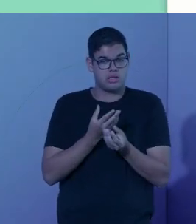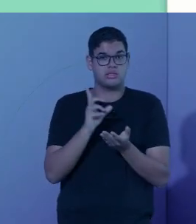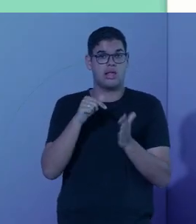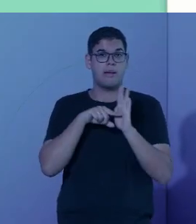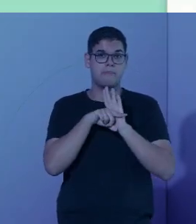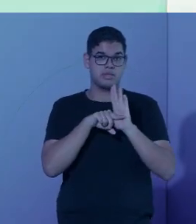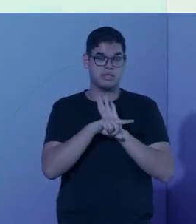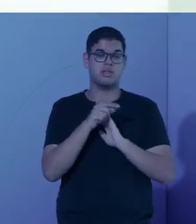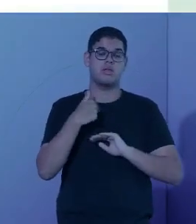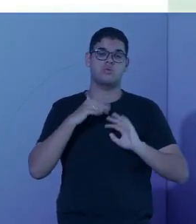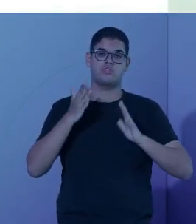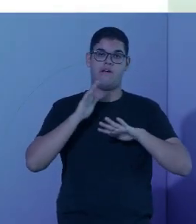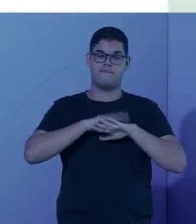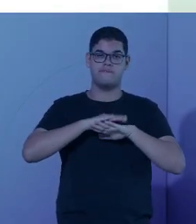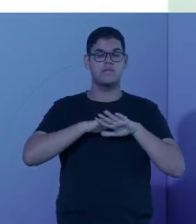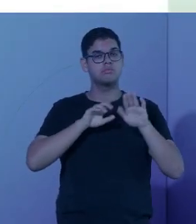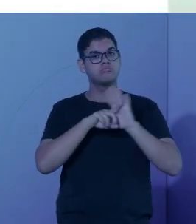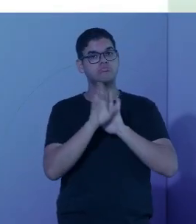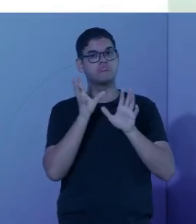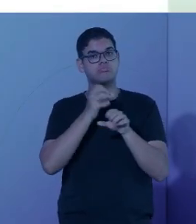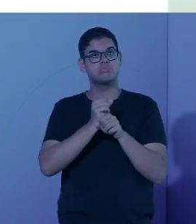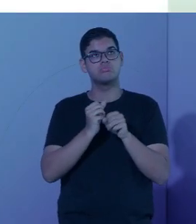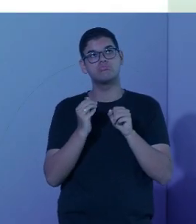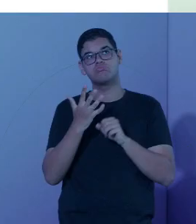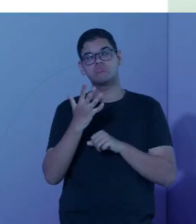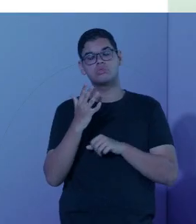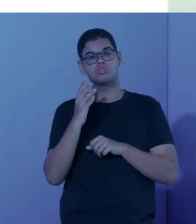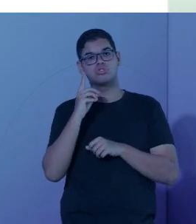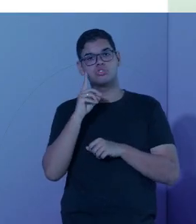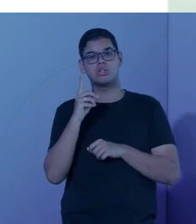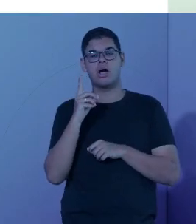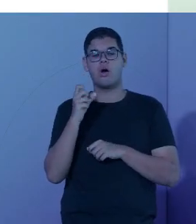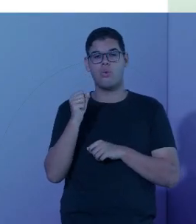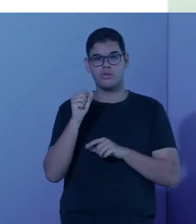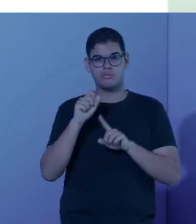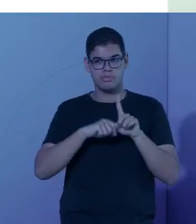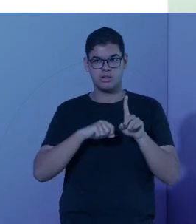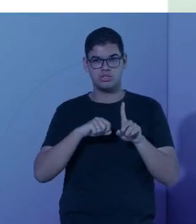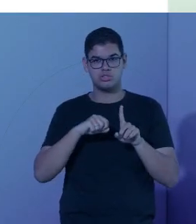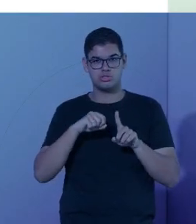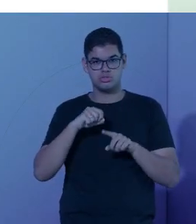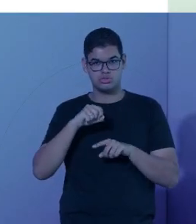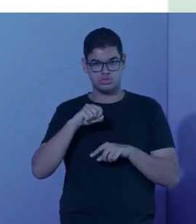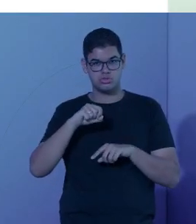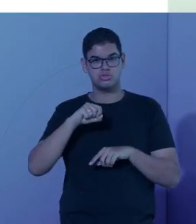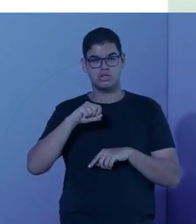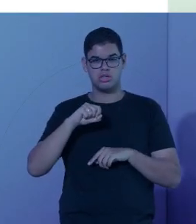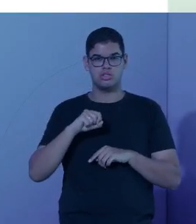fins do cálculo do prazo foi dia 8 de julho de 24, que foi quando eu terminei a análise. Tá?